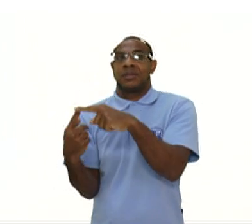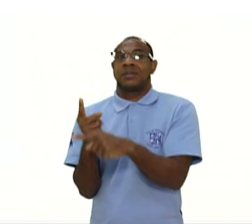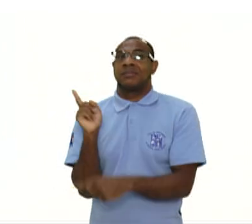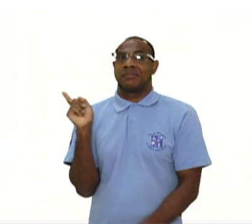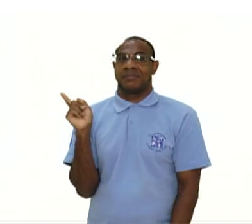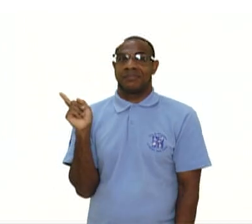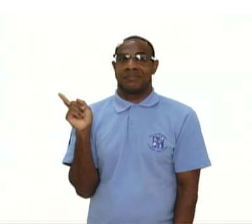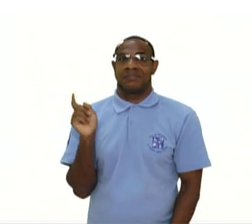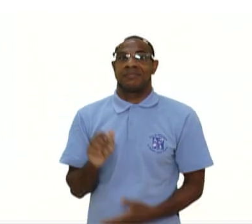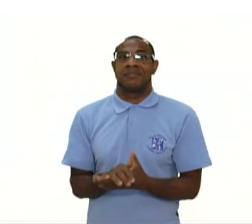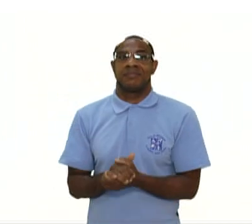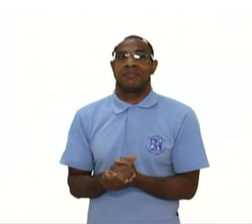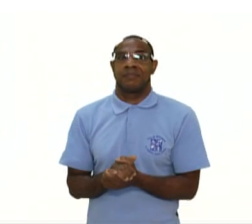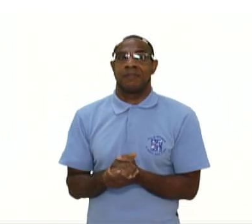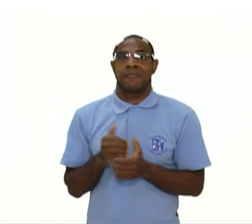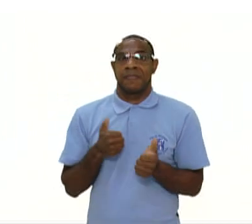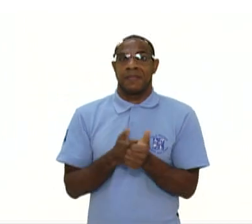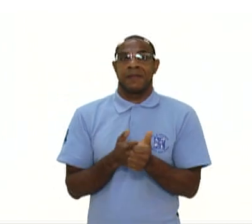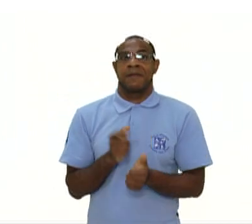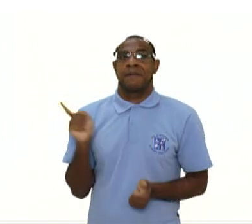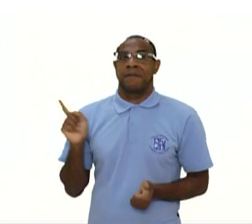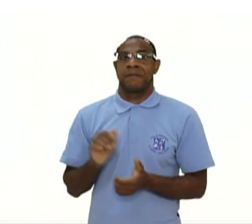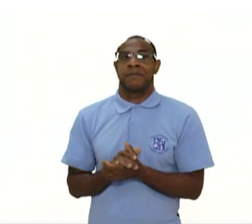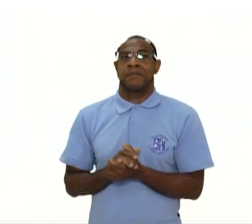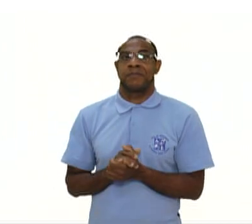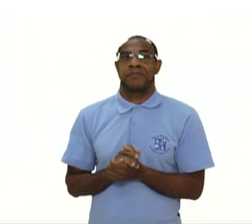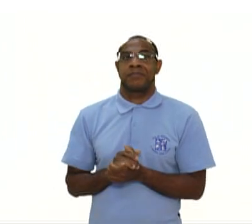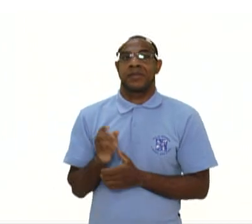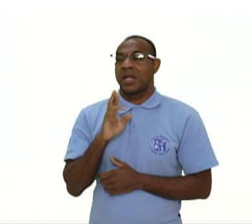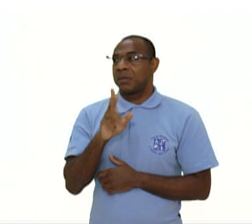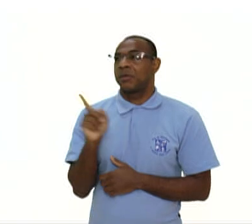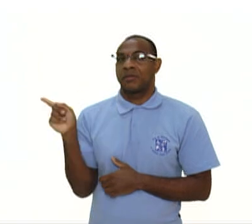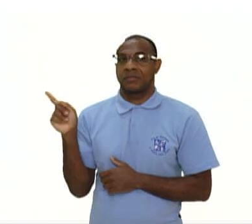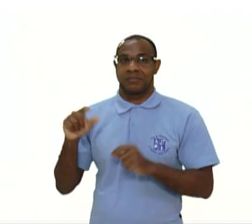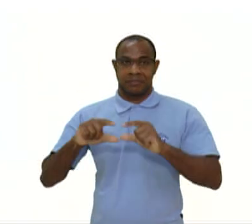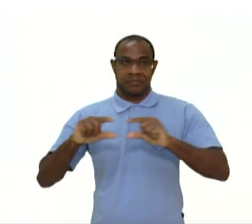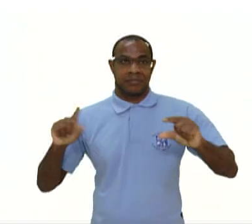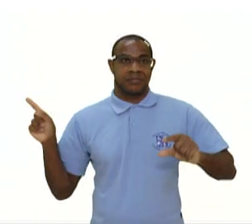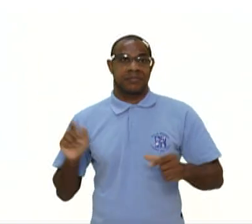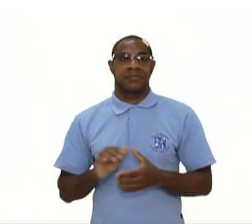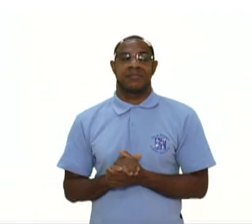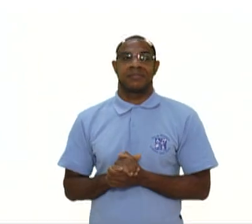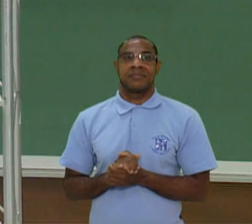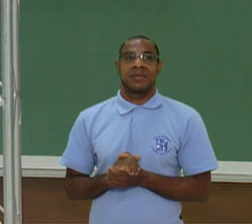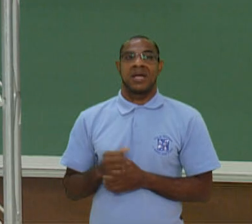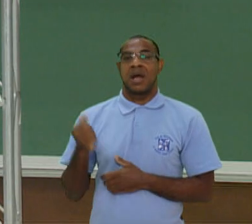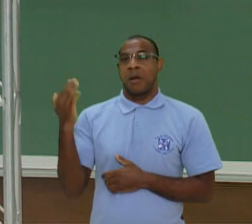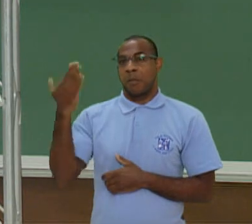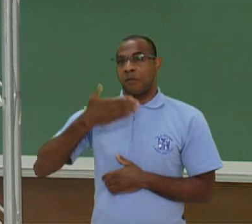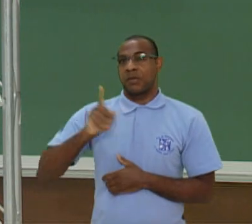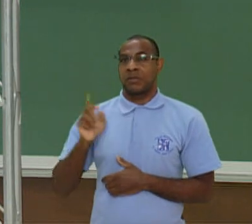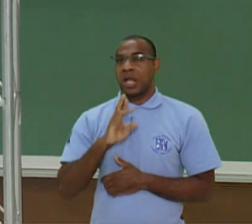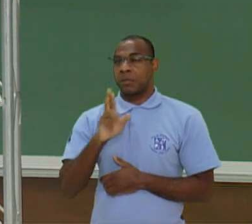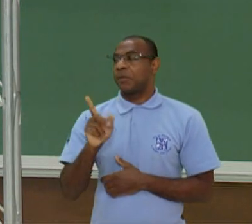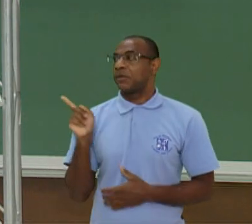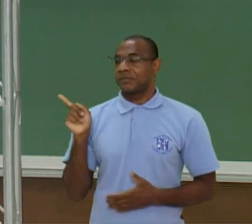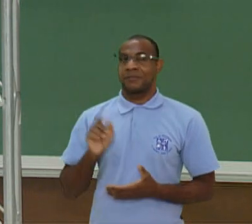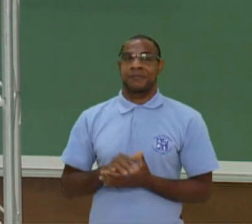vezes raiz de 3 dividido por 2, 4 dividido por 2, 2 raiz de 3i. Eis a comprovação da